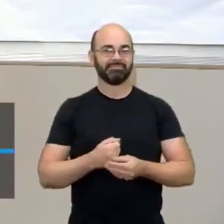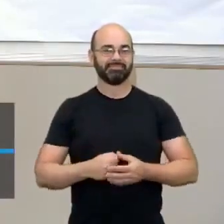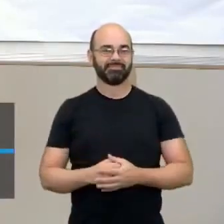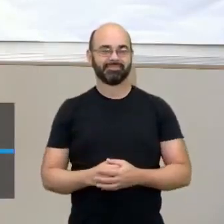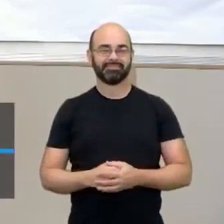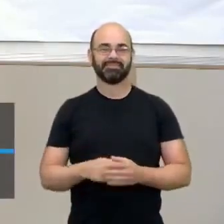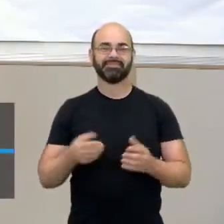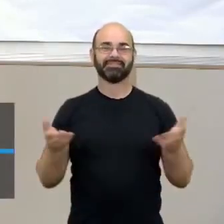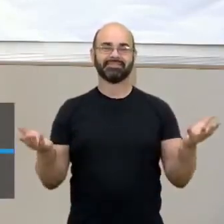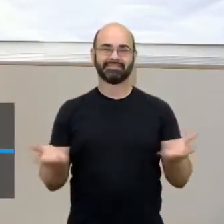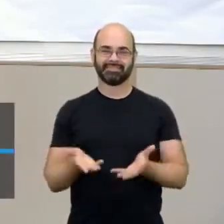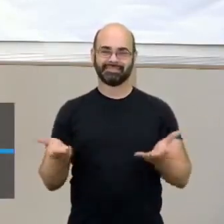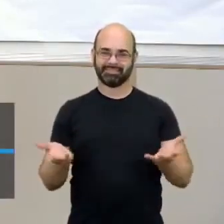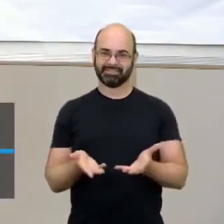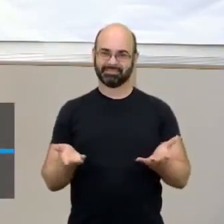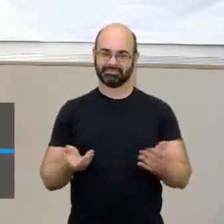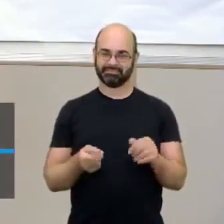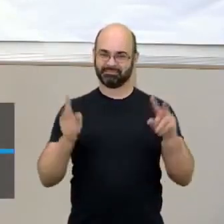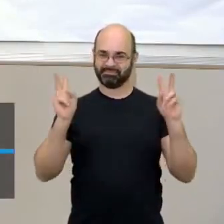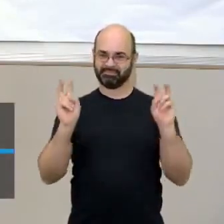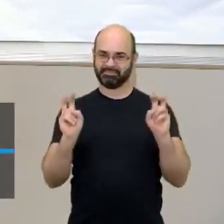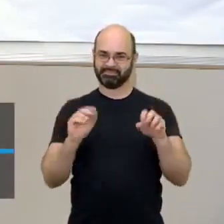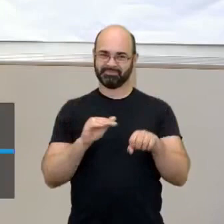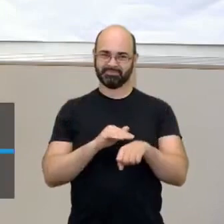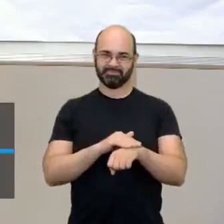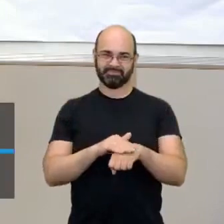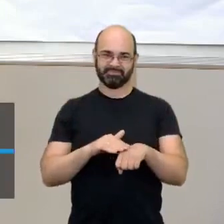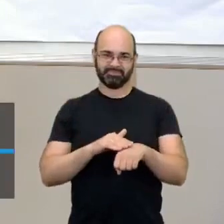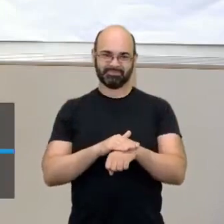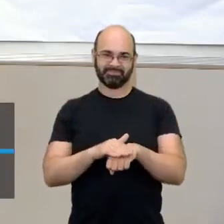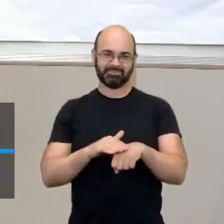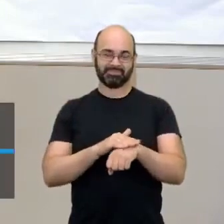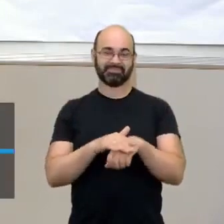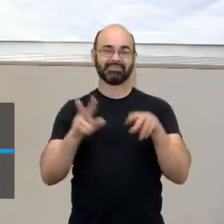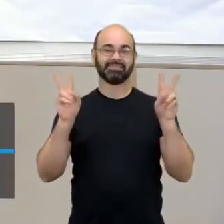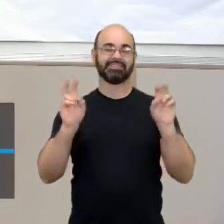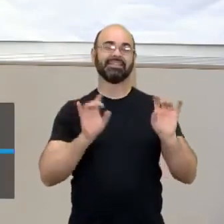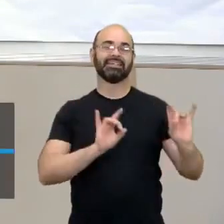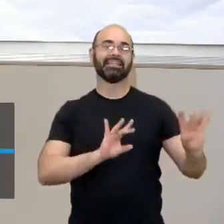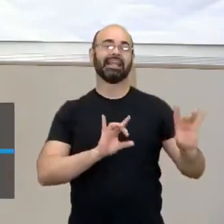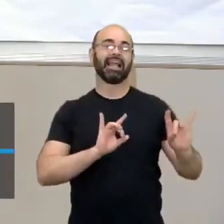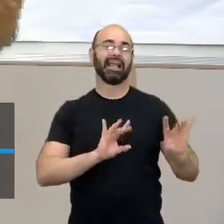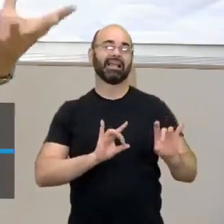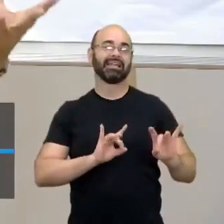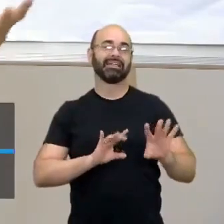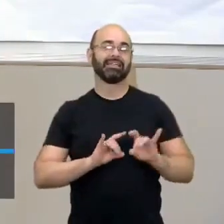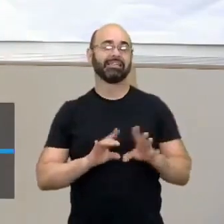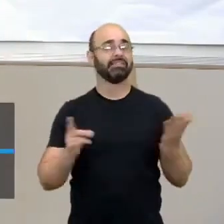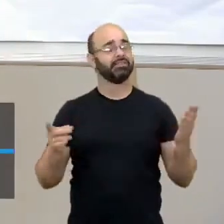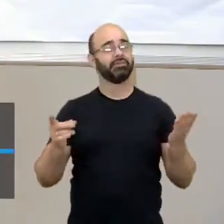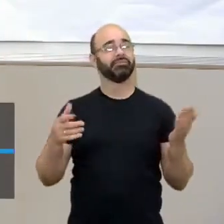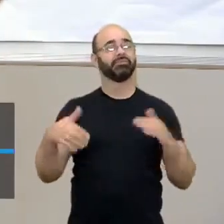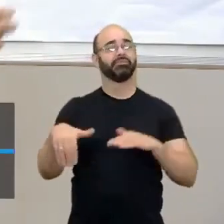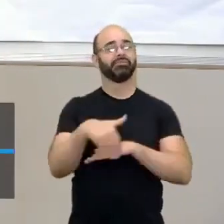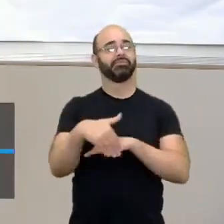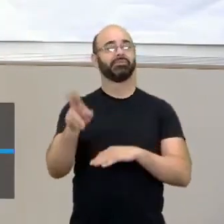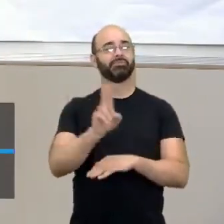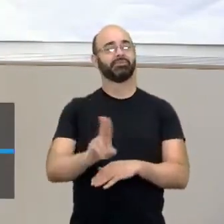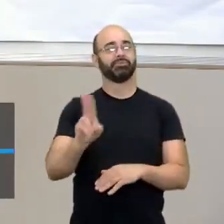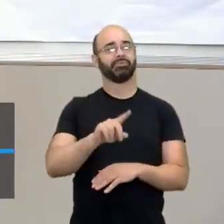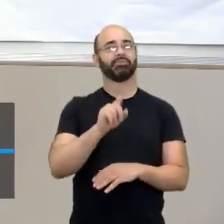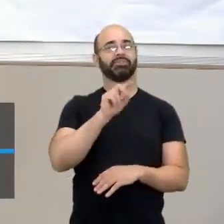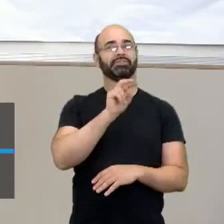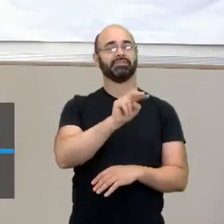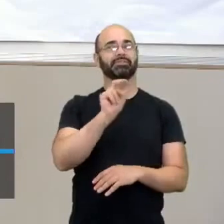hoje para falarmos sobre uma técnica que é muito utilizada nas ruas, que você pode ter visto aí